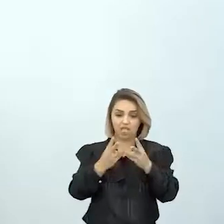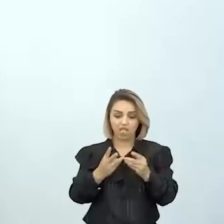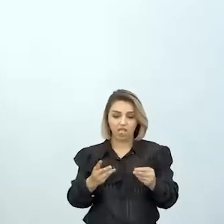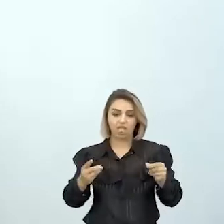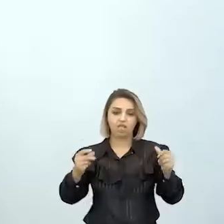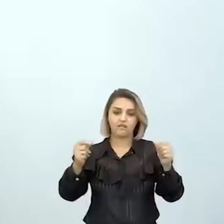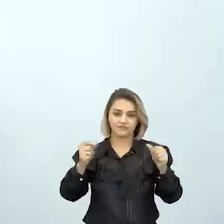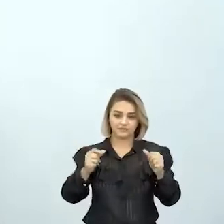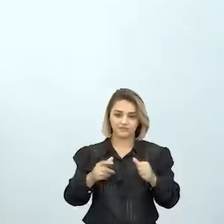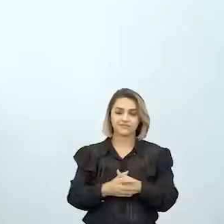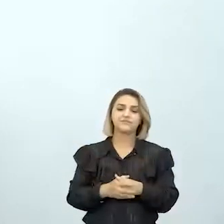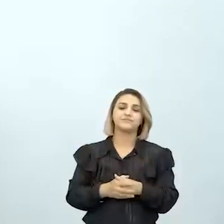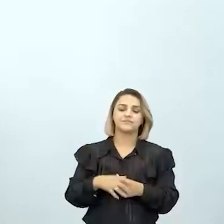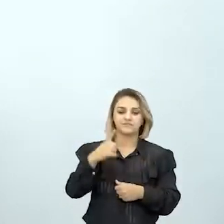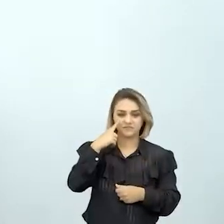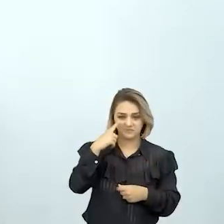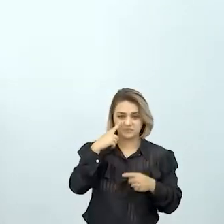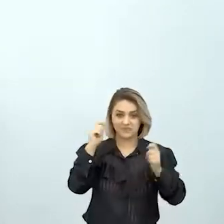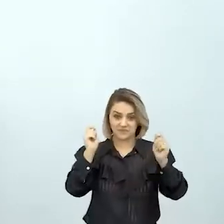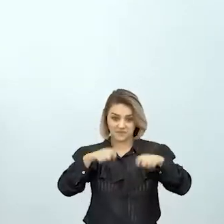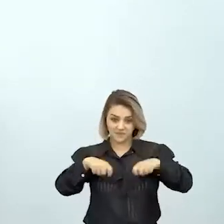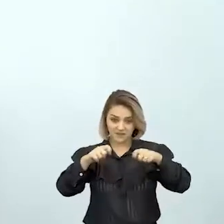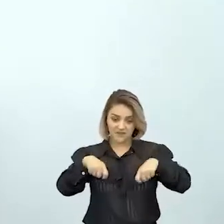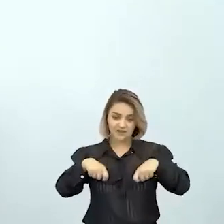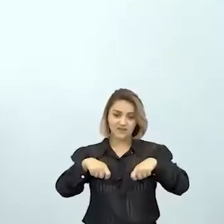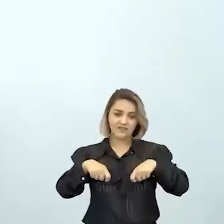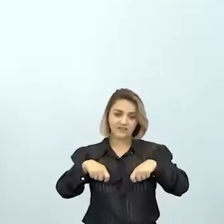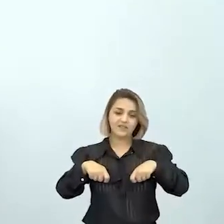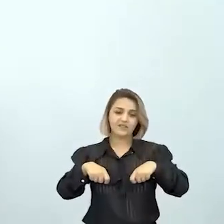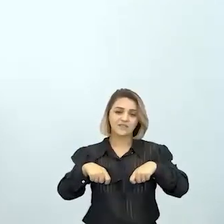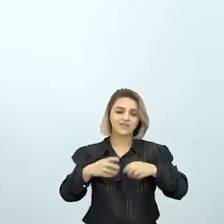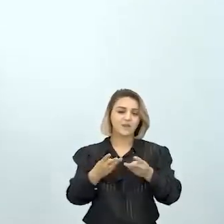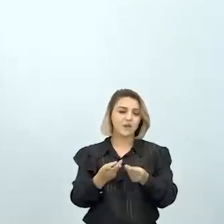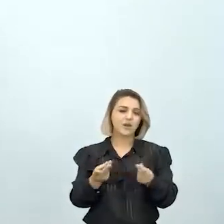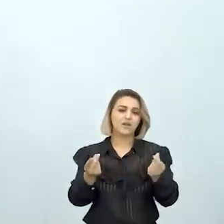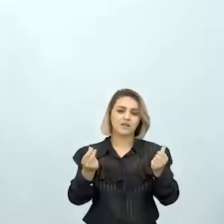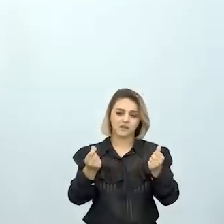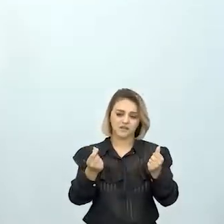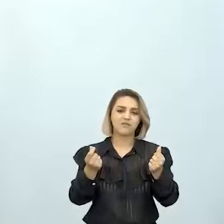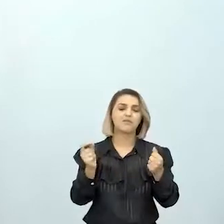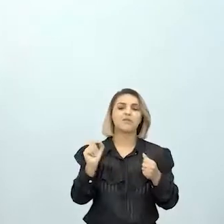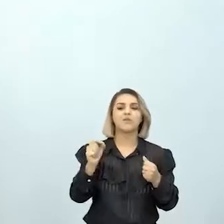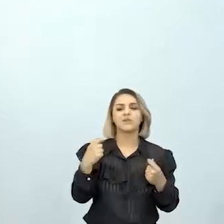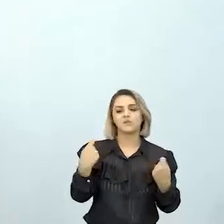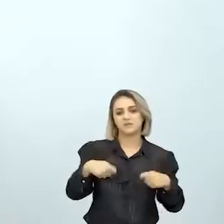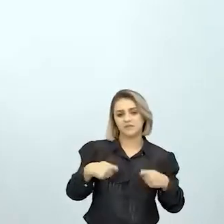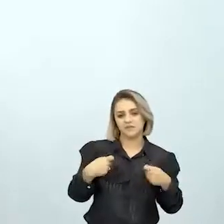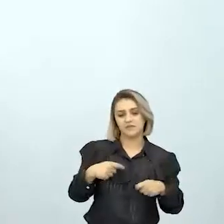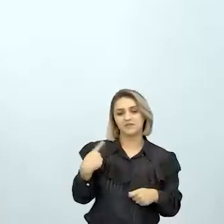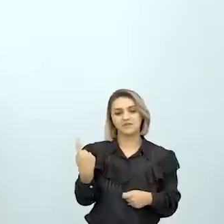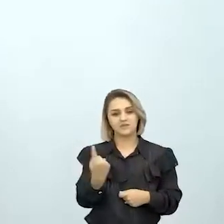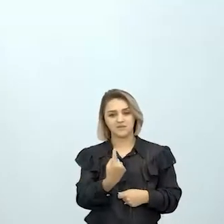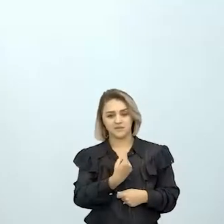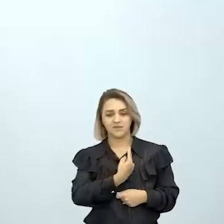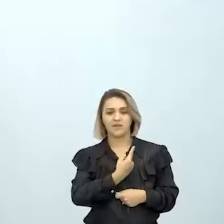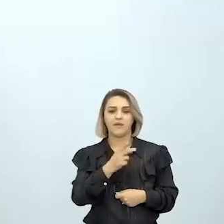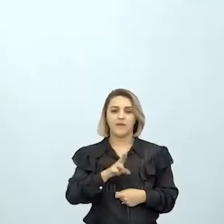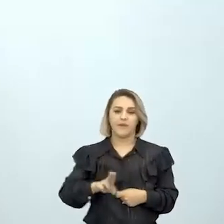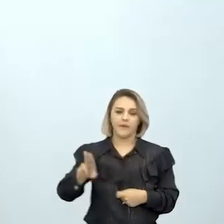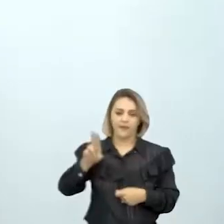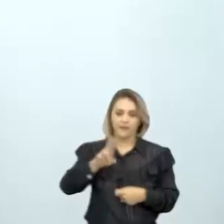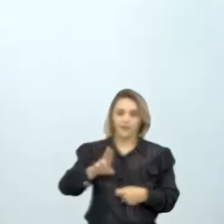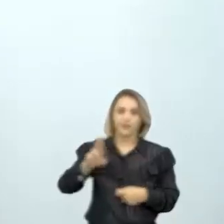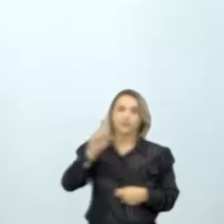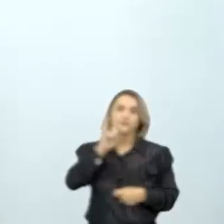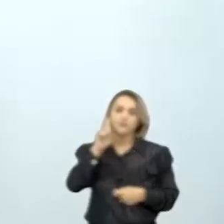tá certo? Nós vemos a capacidade dela solubilizar tudo aquilo que nós precisamos, então, aí, de usar no